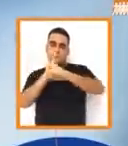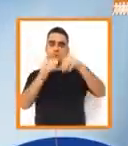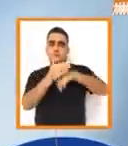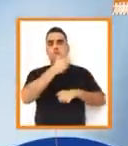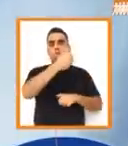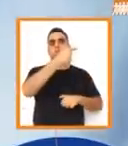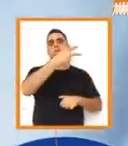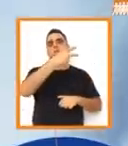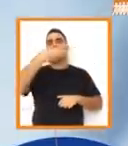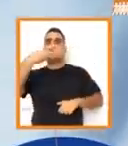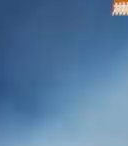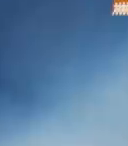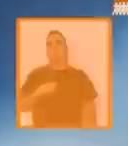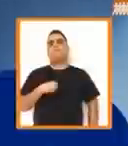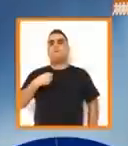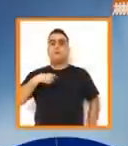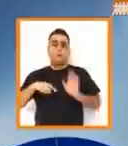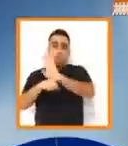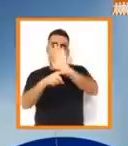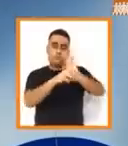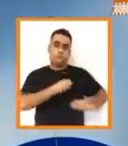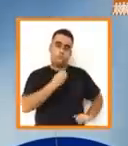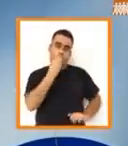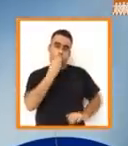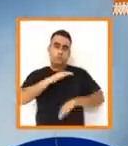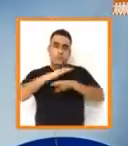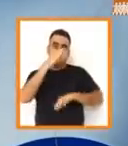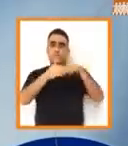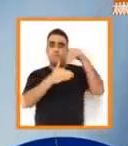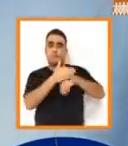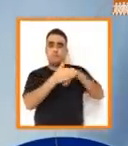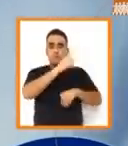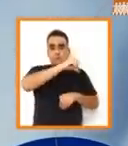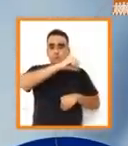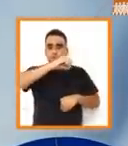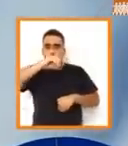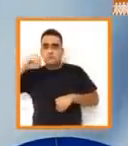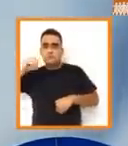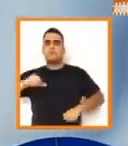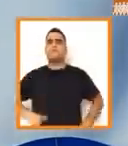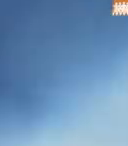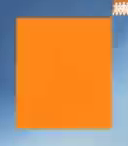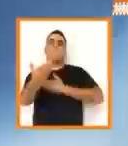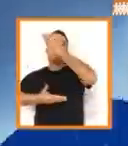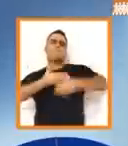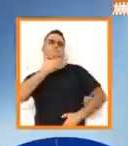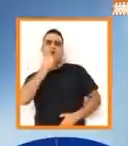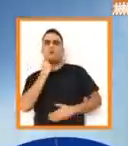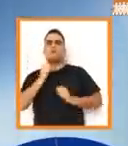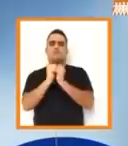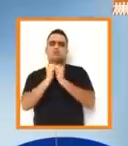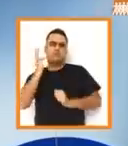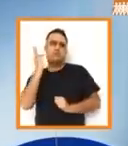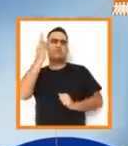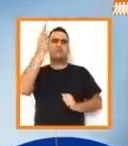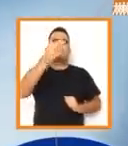Igualdade Social, 90123. Eu já salvei milhares de vidas e quero salvar mais. Vote protetor Eduardo Ross, 90 mil. Por vocês farei o